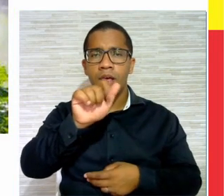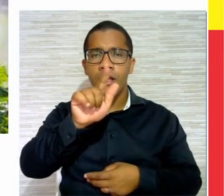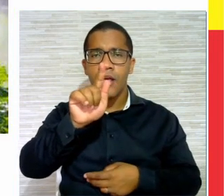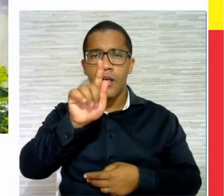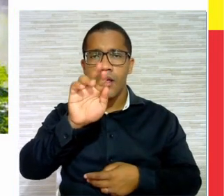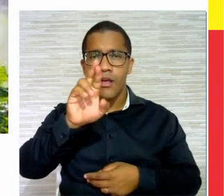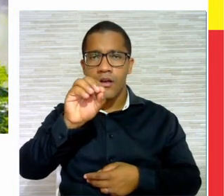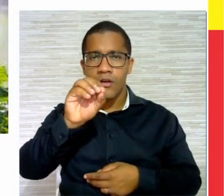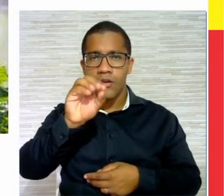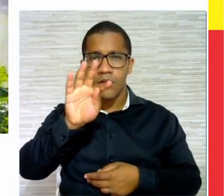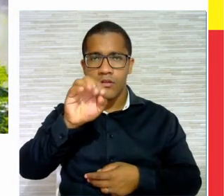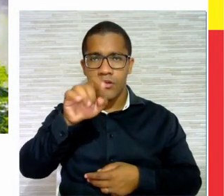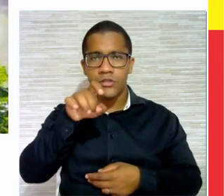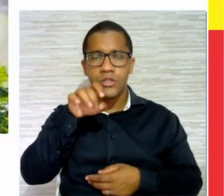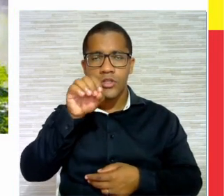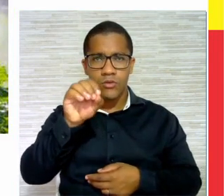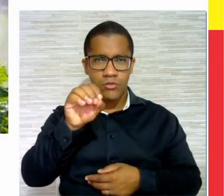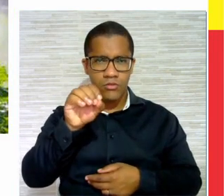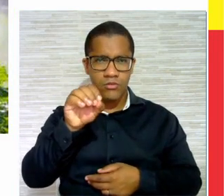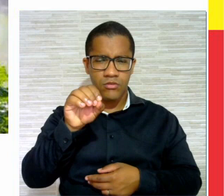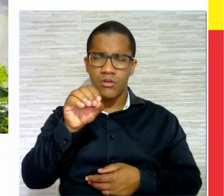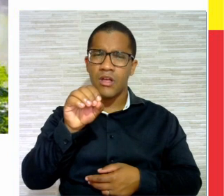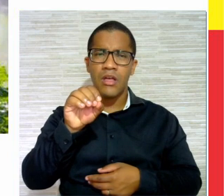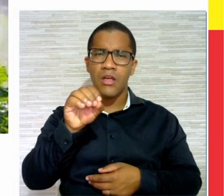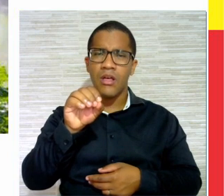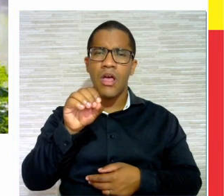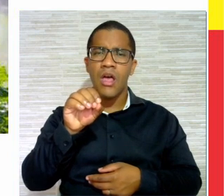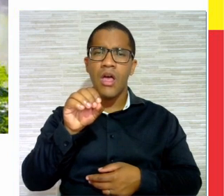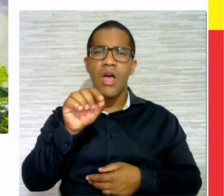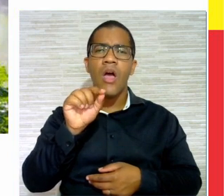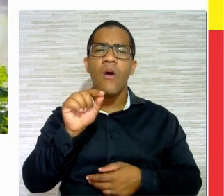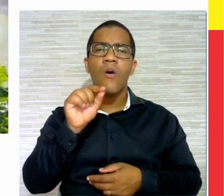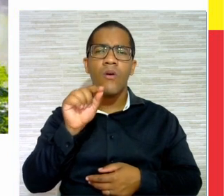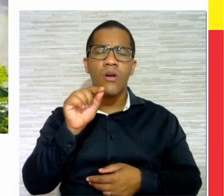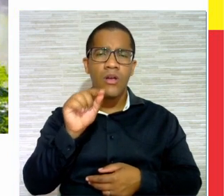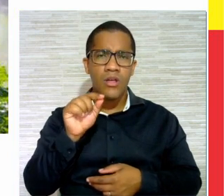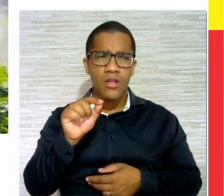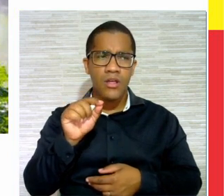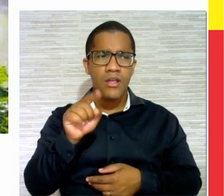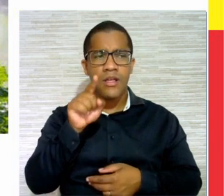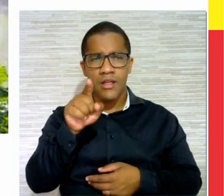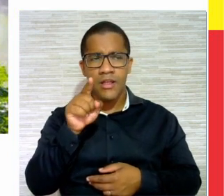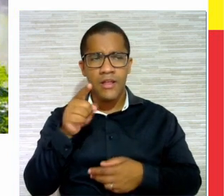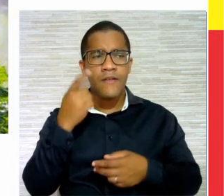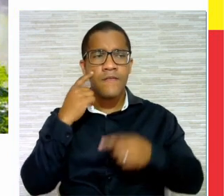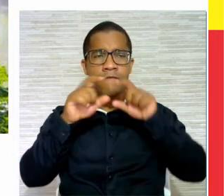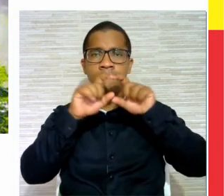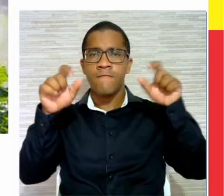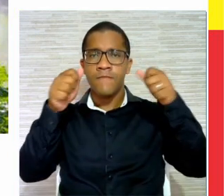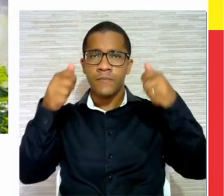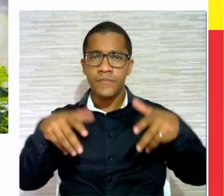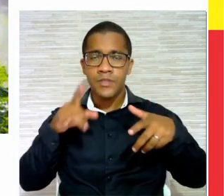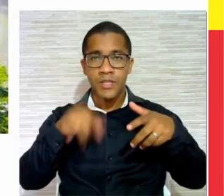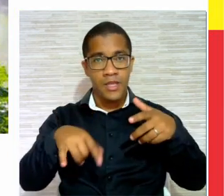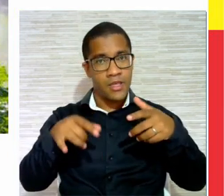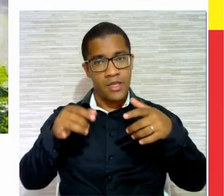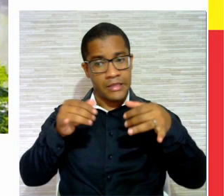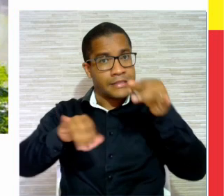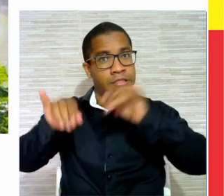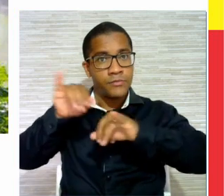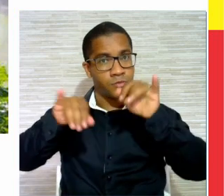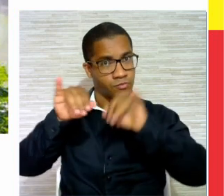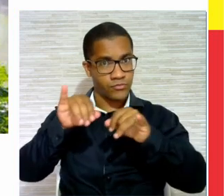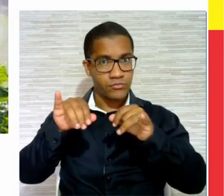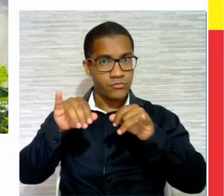eles. Ok? Observa na tela. Então, na tela você tá vendo aí, né? Agrotóxicos, o que são? Produtos